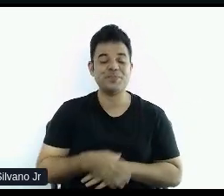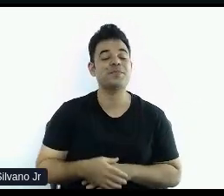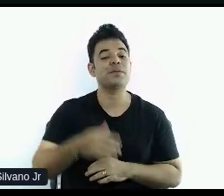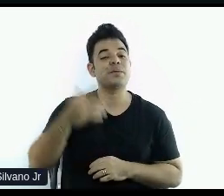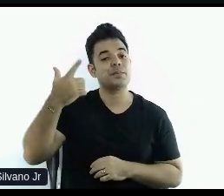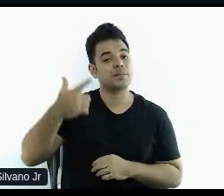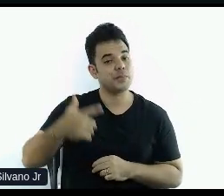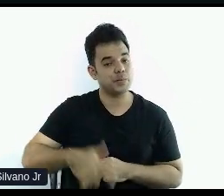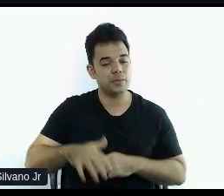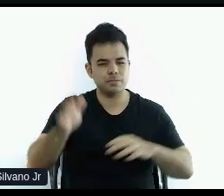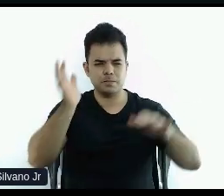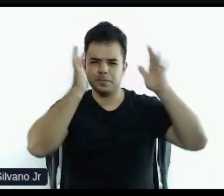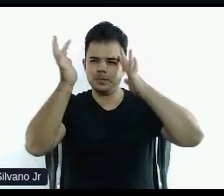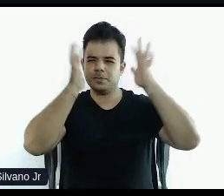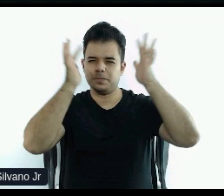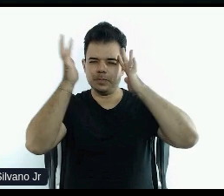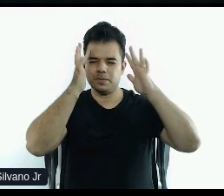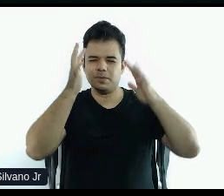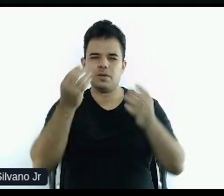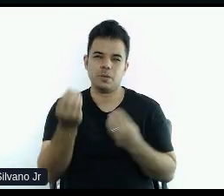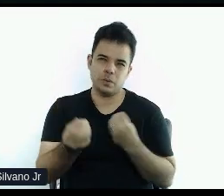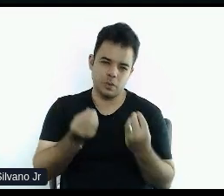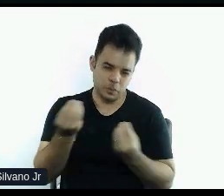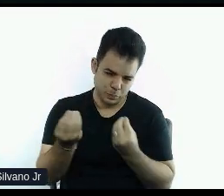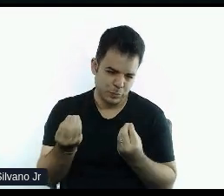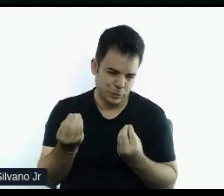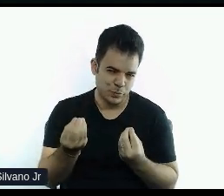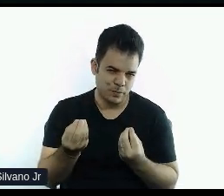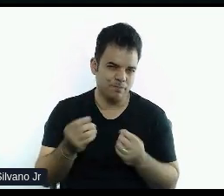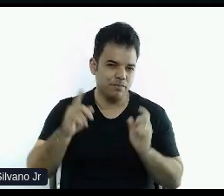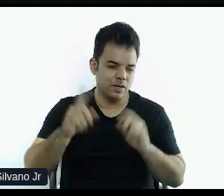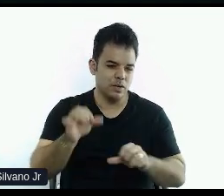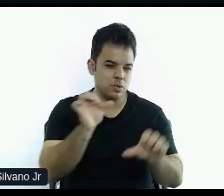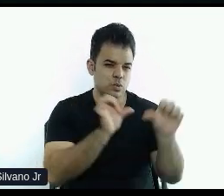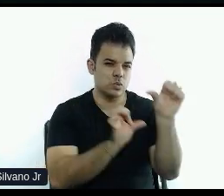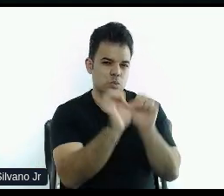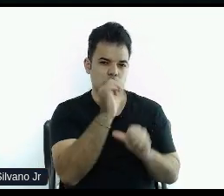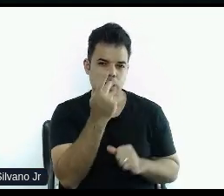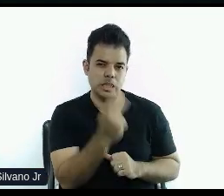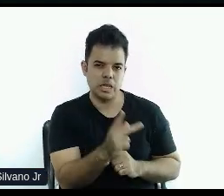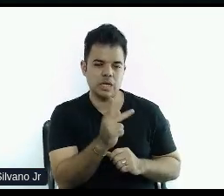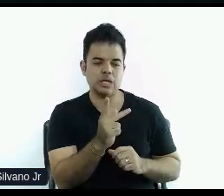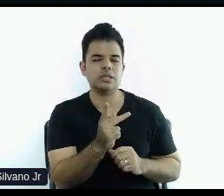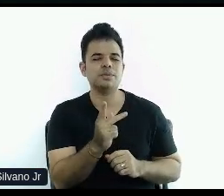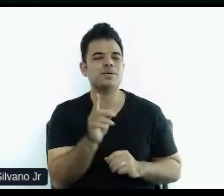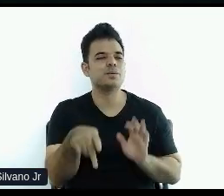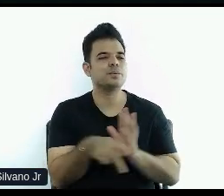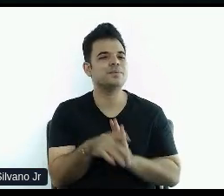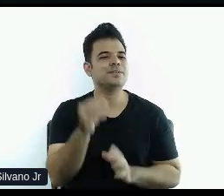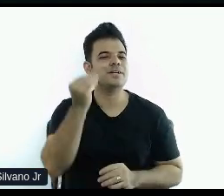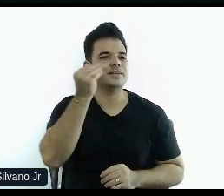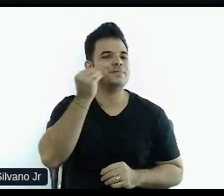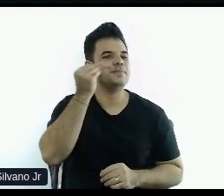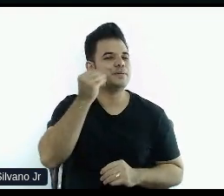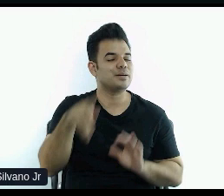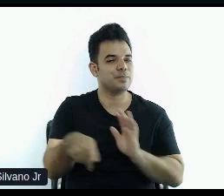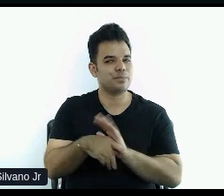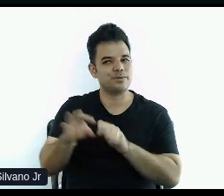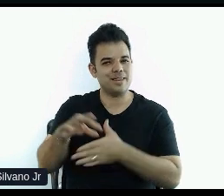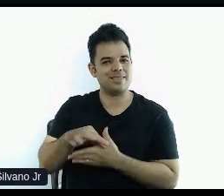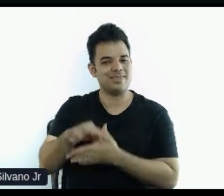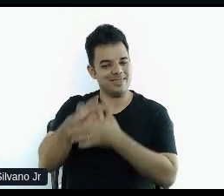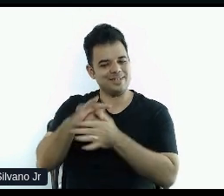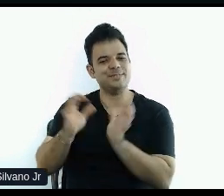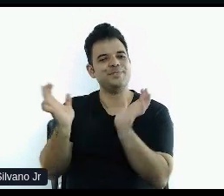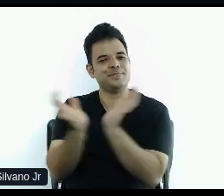Considerando isso, né, como que a gente pode mudar? Foi um pouco da experiência que eu tive liderando esse time, com o qual